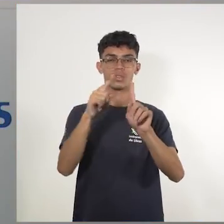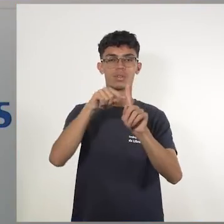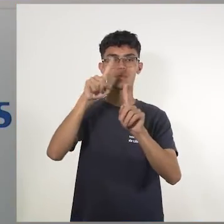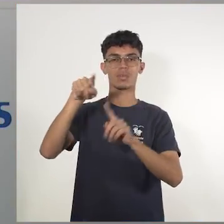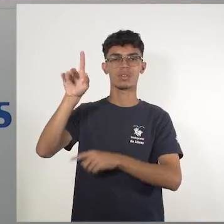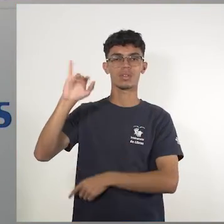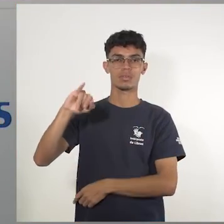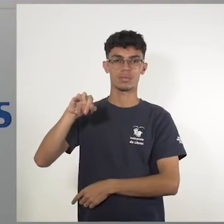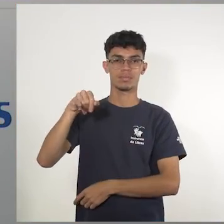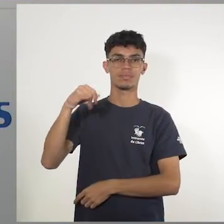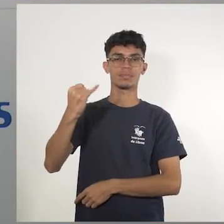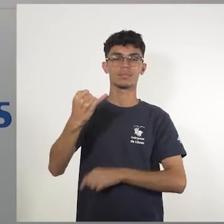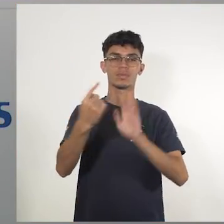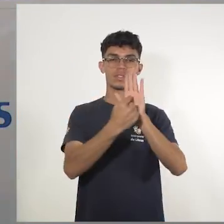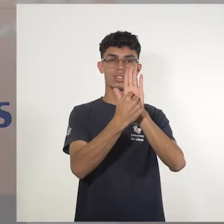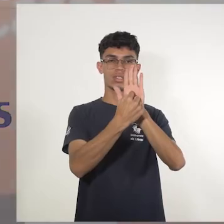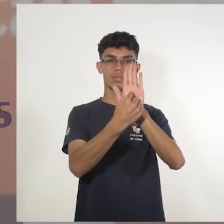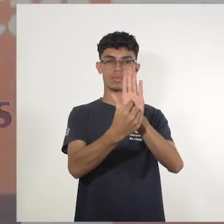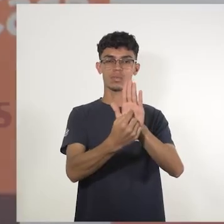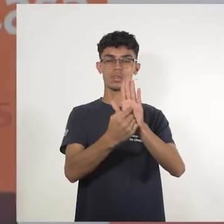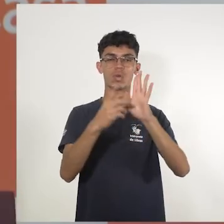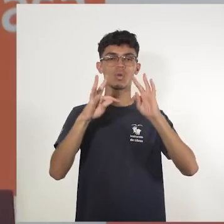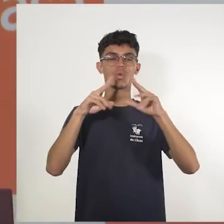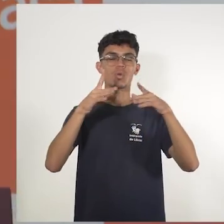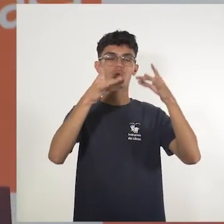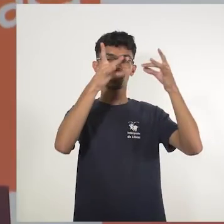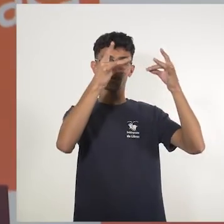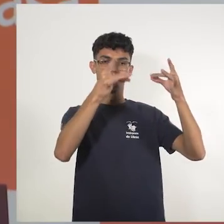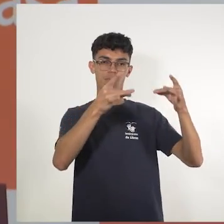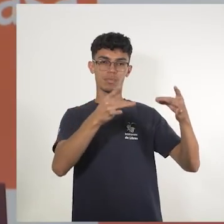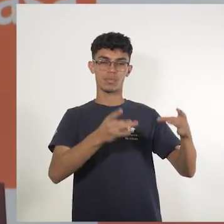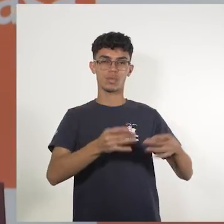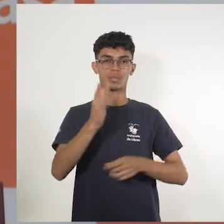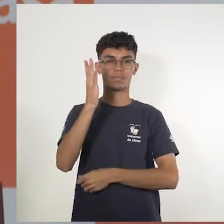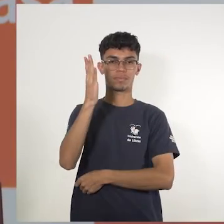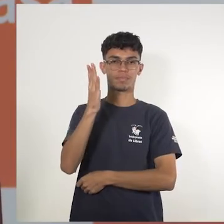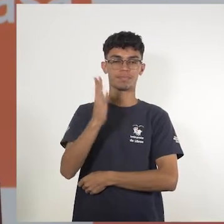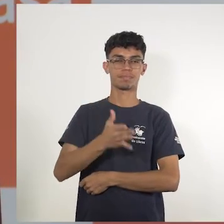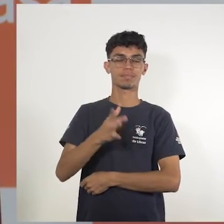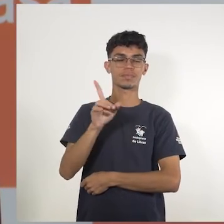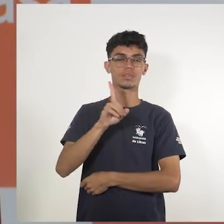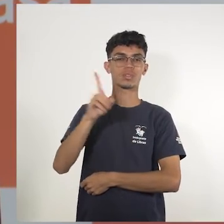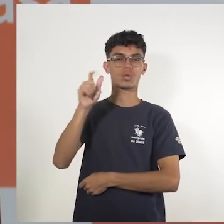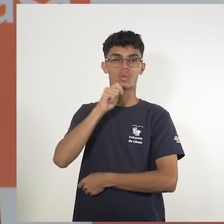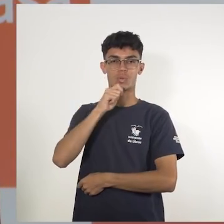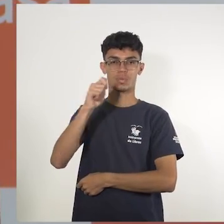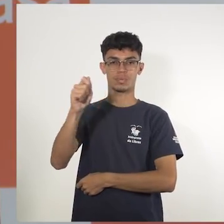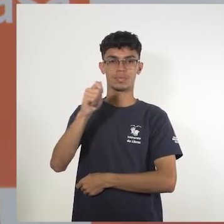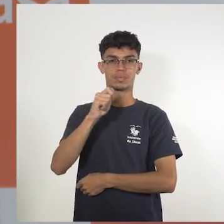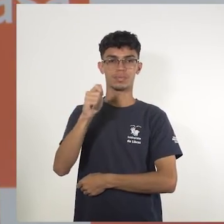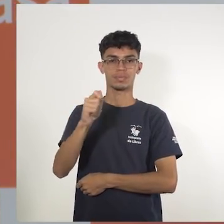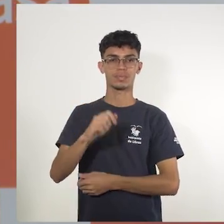para ressaltar que a apresentação com todos esses detalhes já está disponibilizada aos jornalistas.